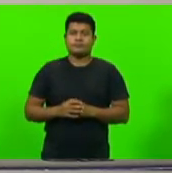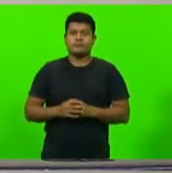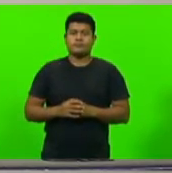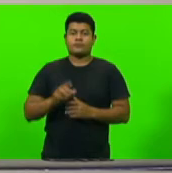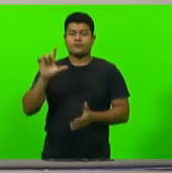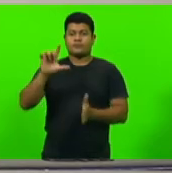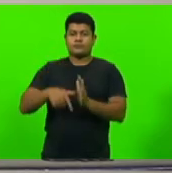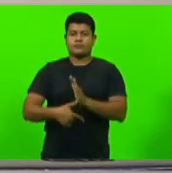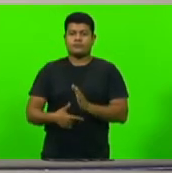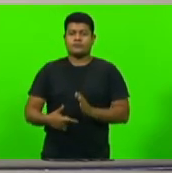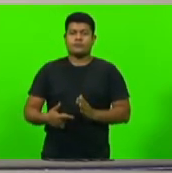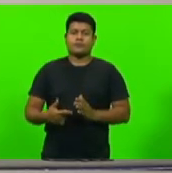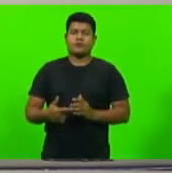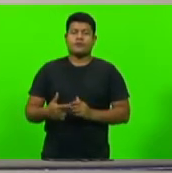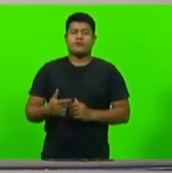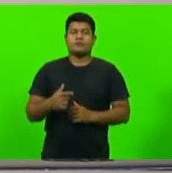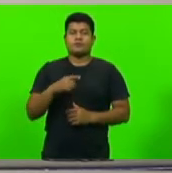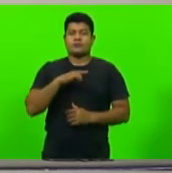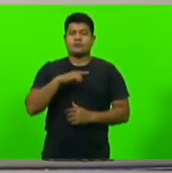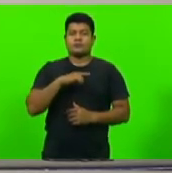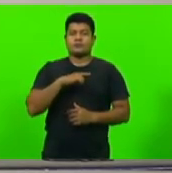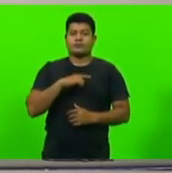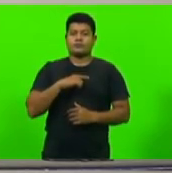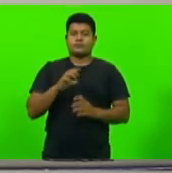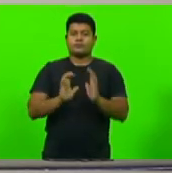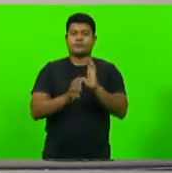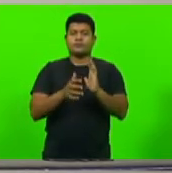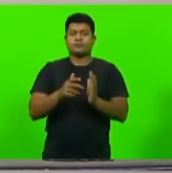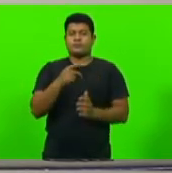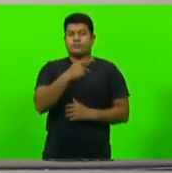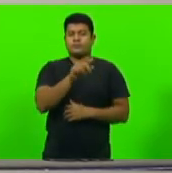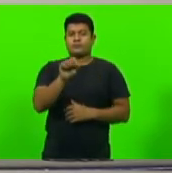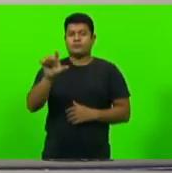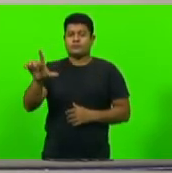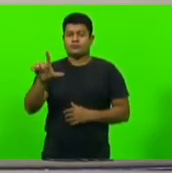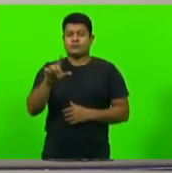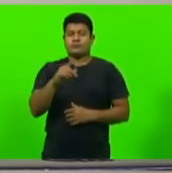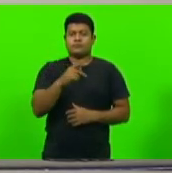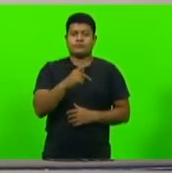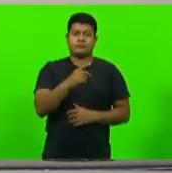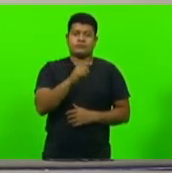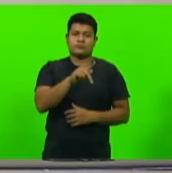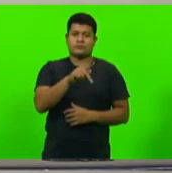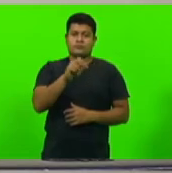Próximo horário pertence ao bloco PSD, PSC.